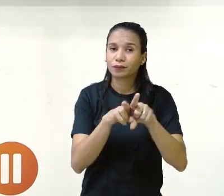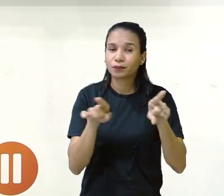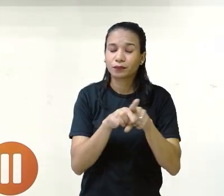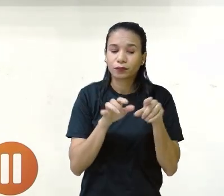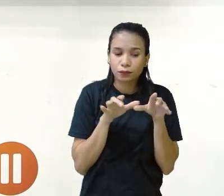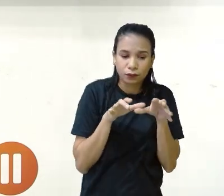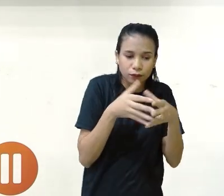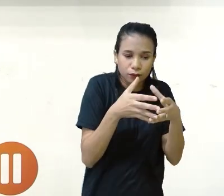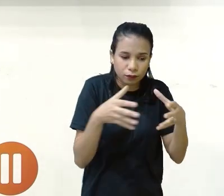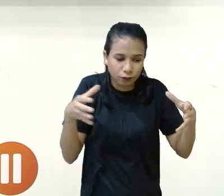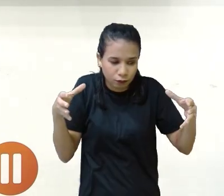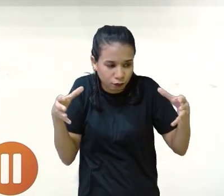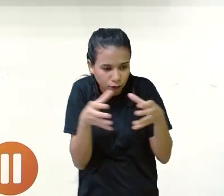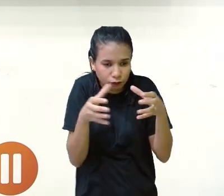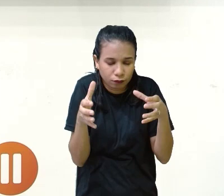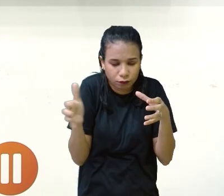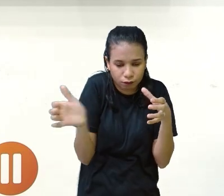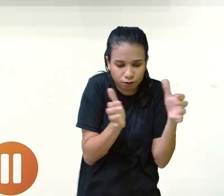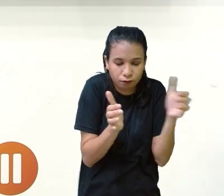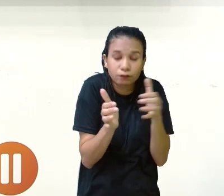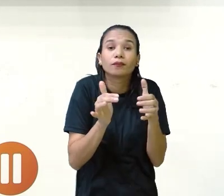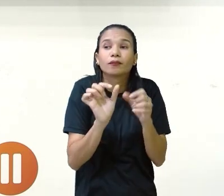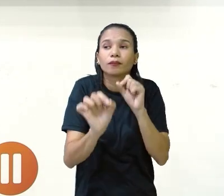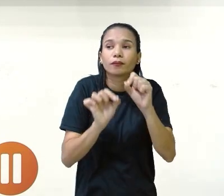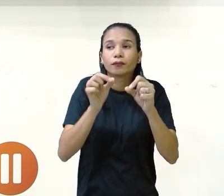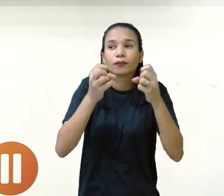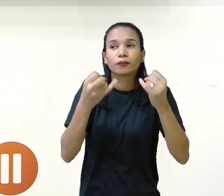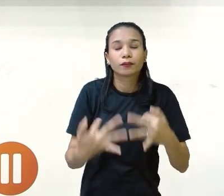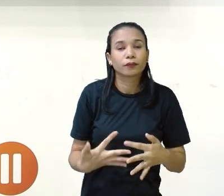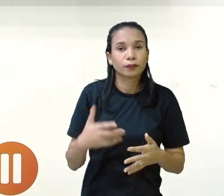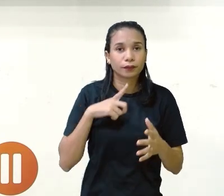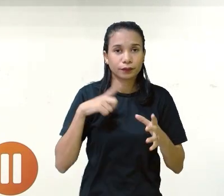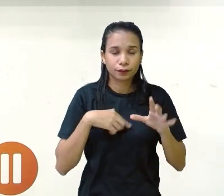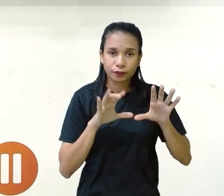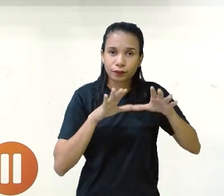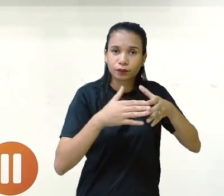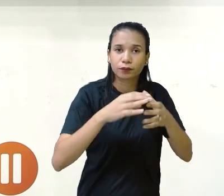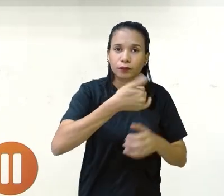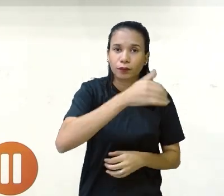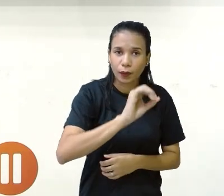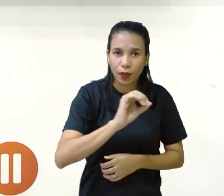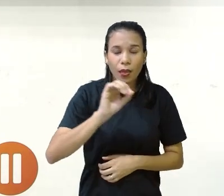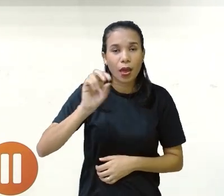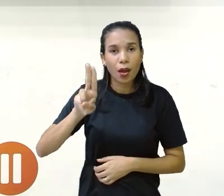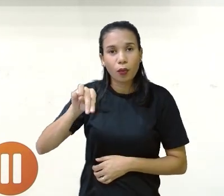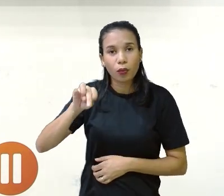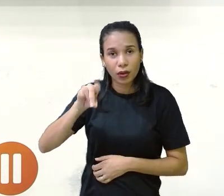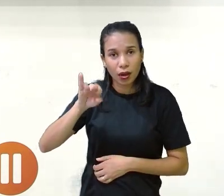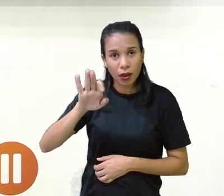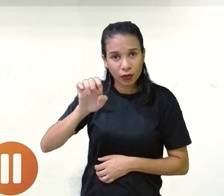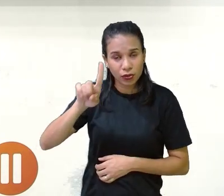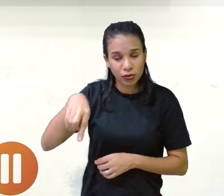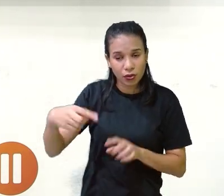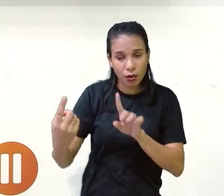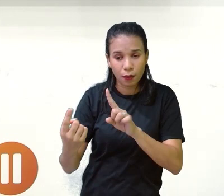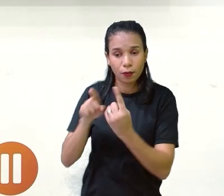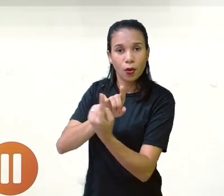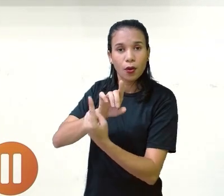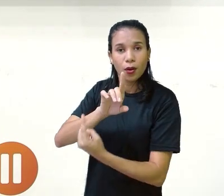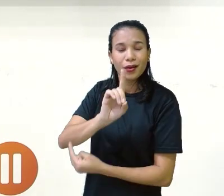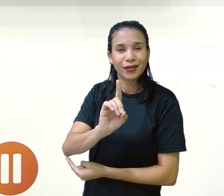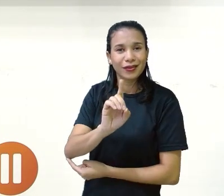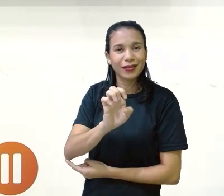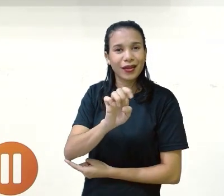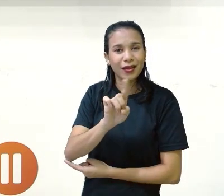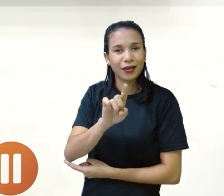do agrupamento, né? A definição, ó, por exemplo, o grupo de 10 unidades recebe o nome de dezena.